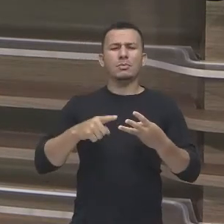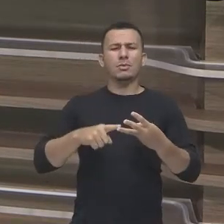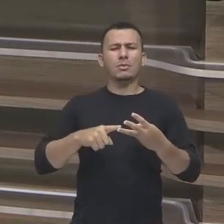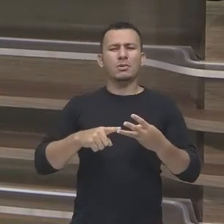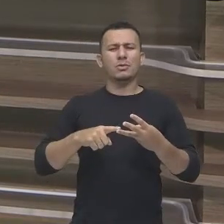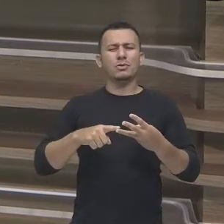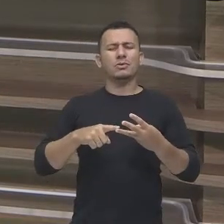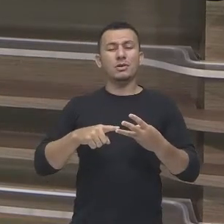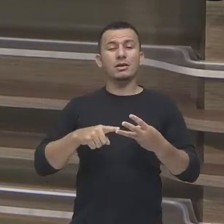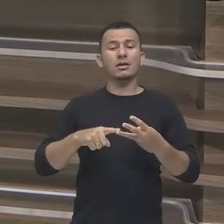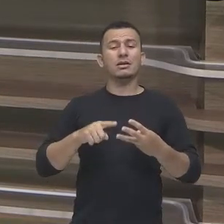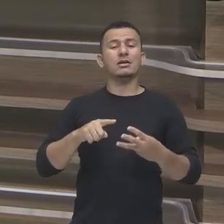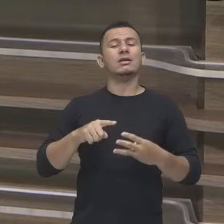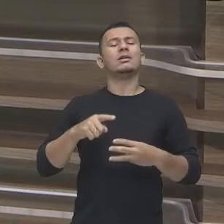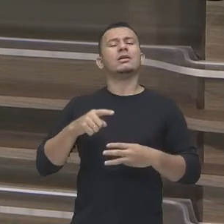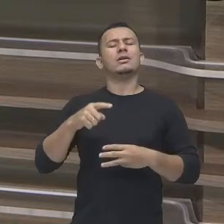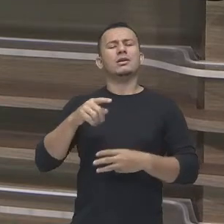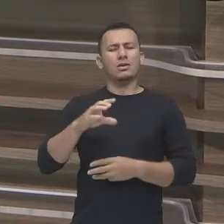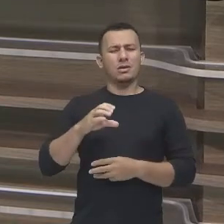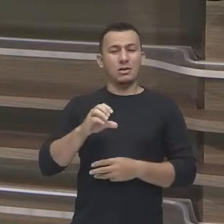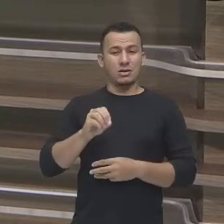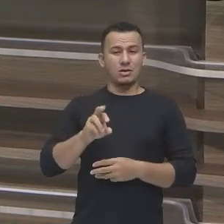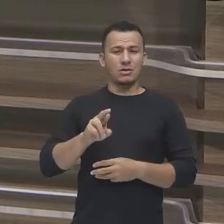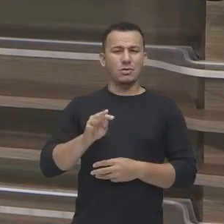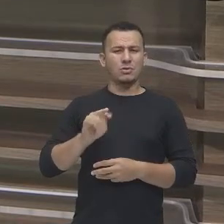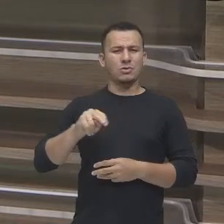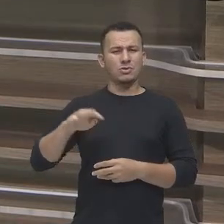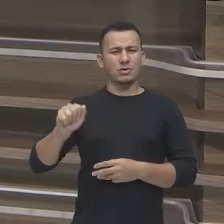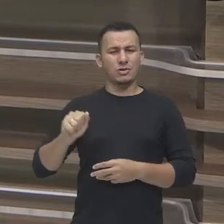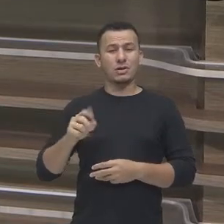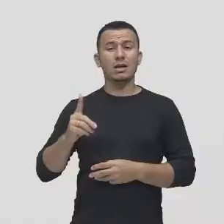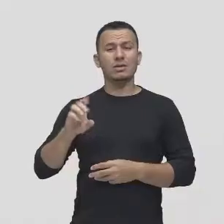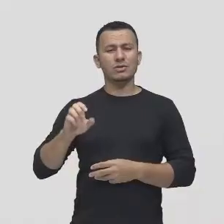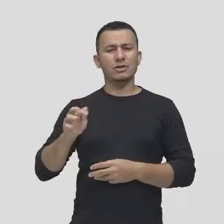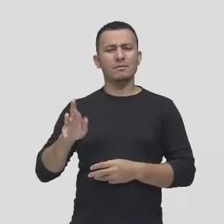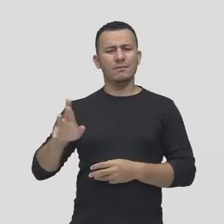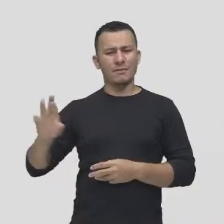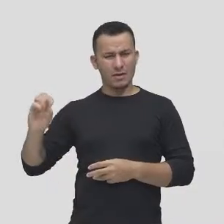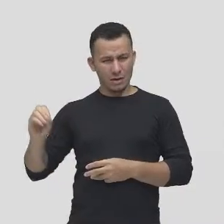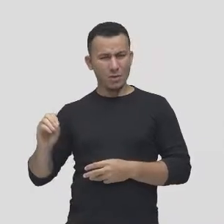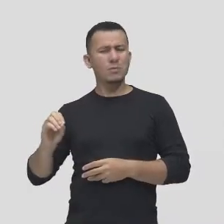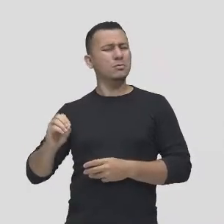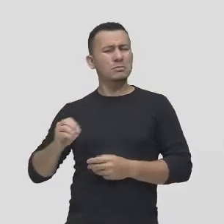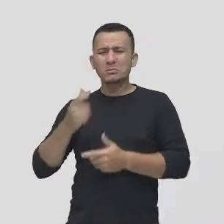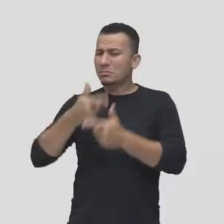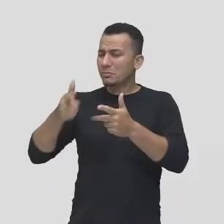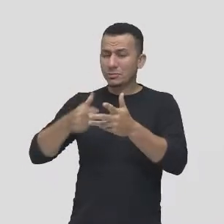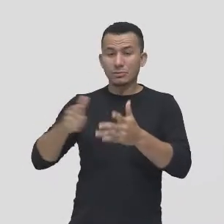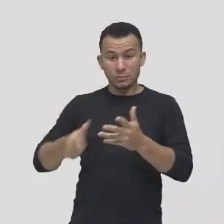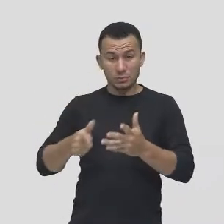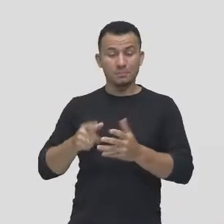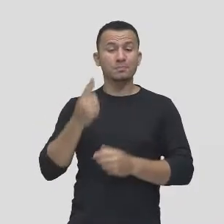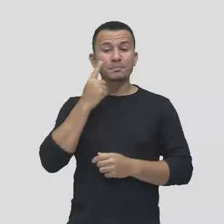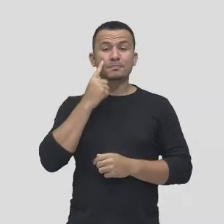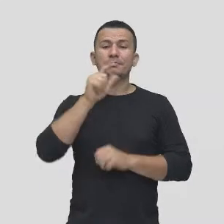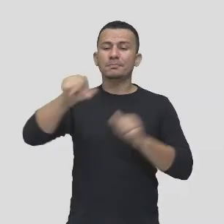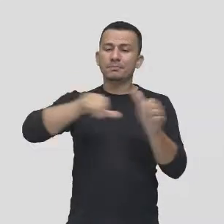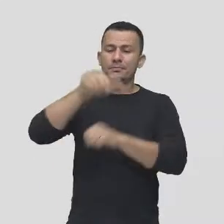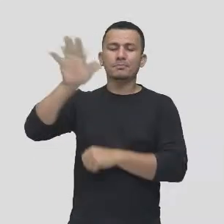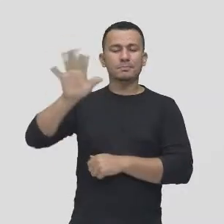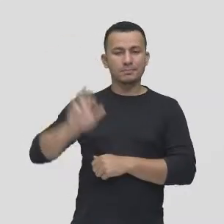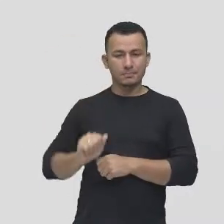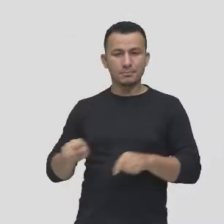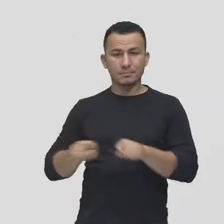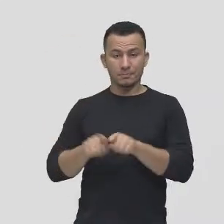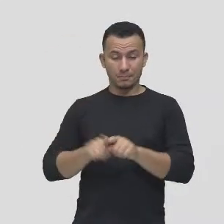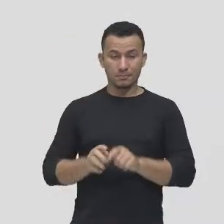ferro com o final da Segunda Guerra, é isso que a gente vai ver agora. Olha como o mapa também muda na próxima tela, né? Olha como o mapa muda também. Com o